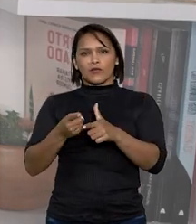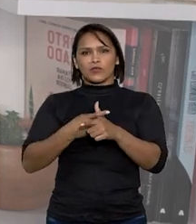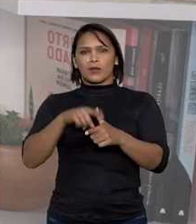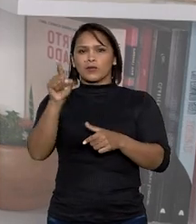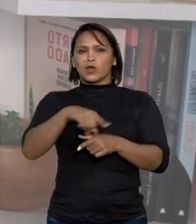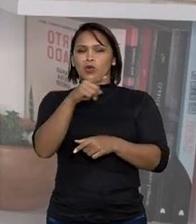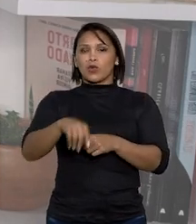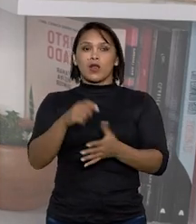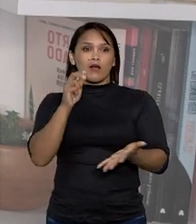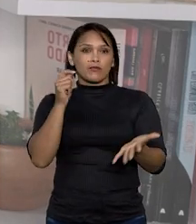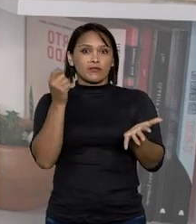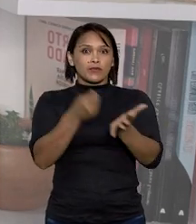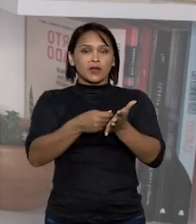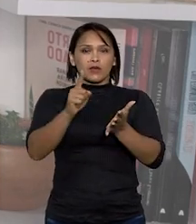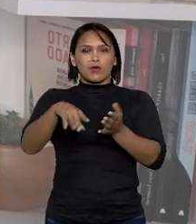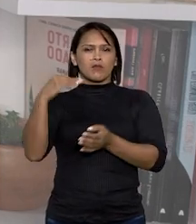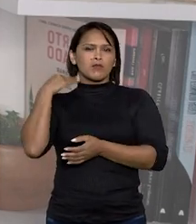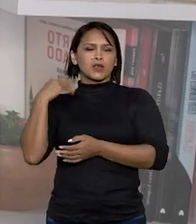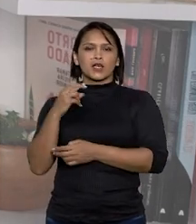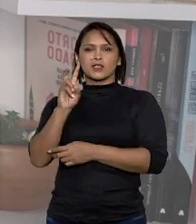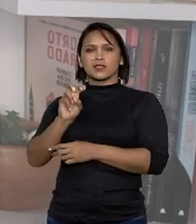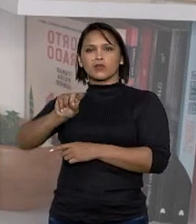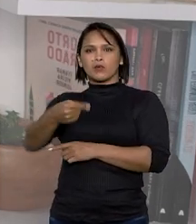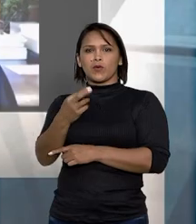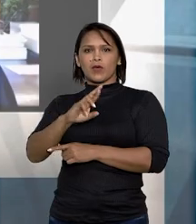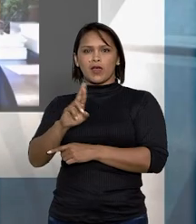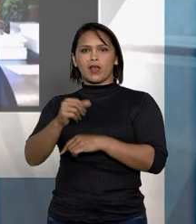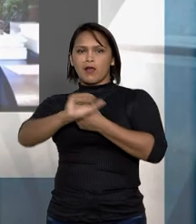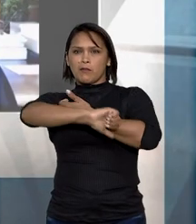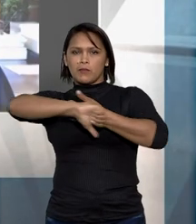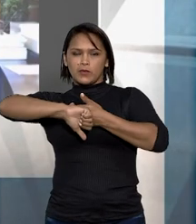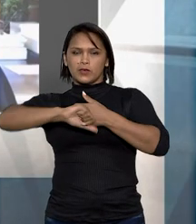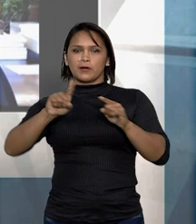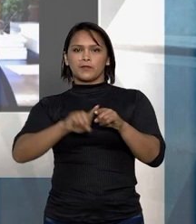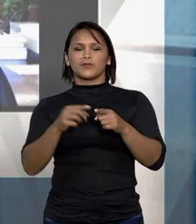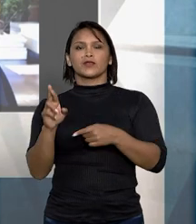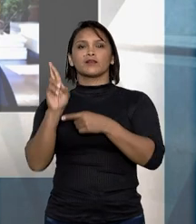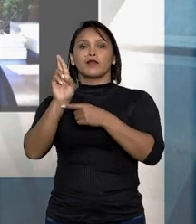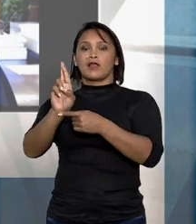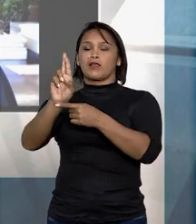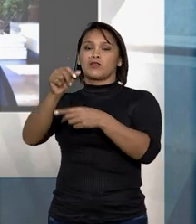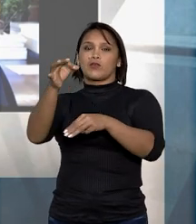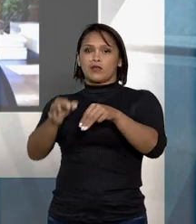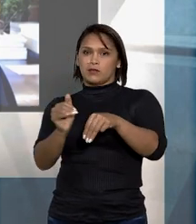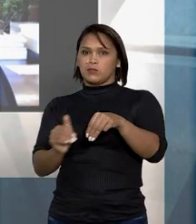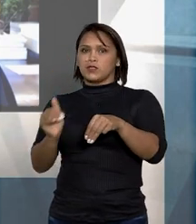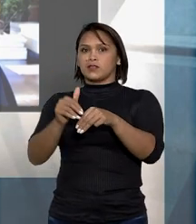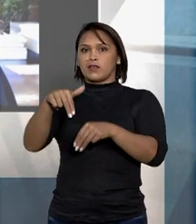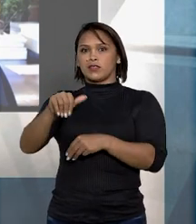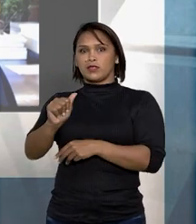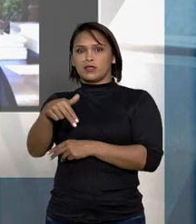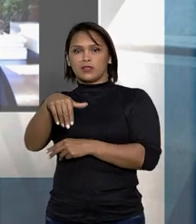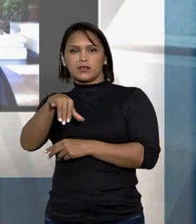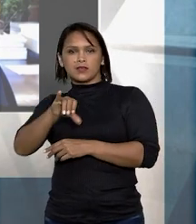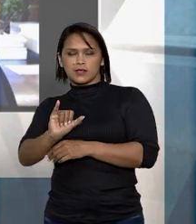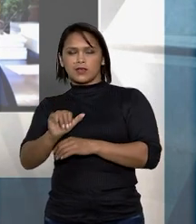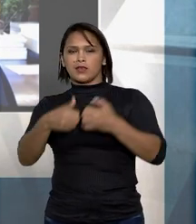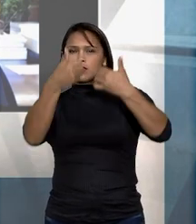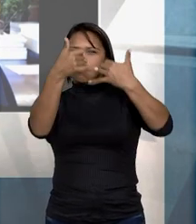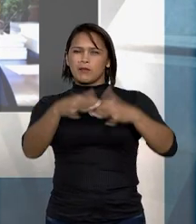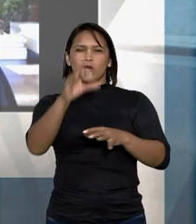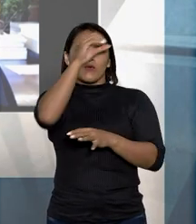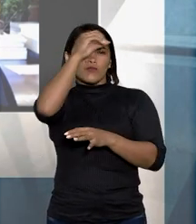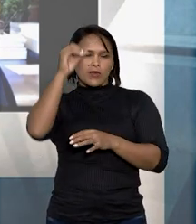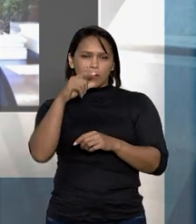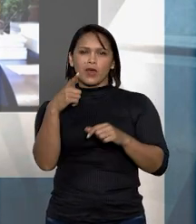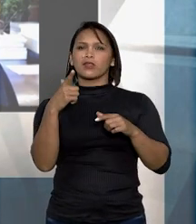e condenar banco ao pagamento de cinco mil reais por danos morais a relatora no STJ foi a ministra Nancy andrighi e ela apontou que os